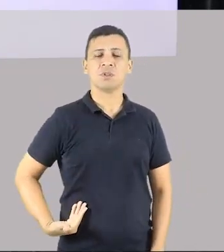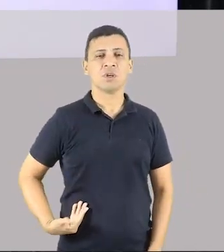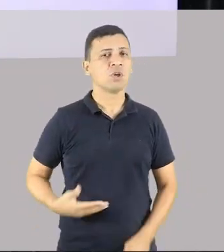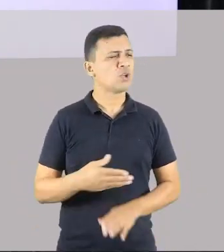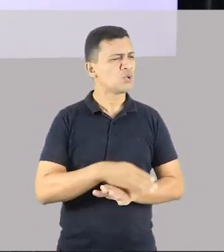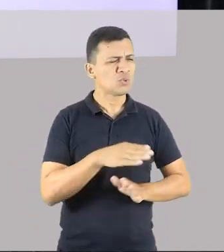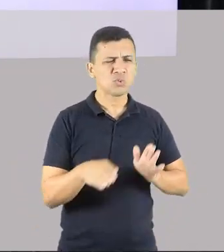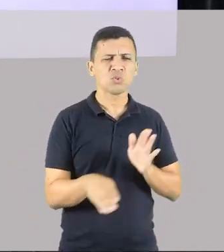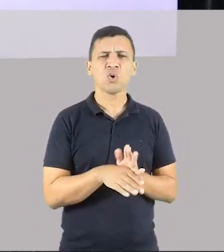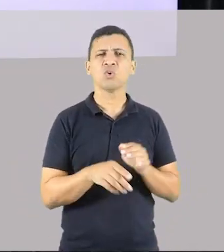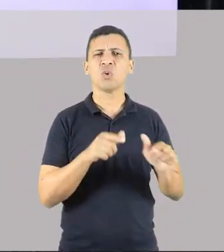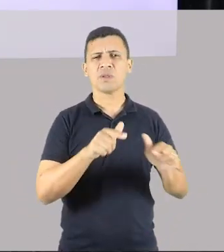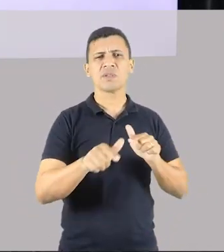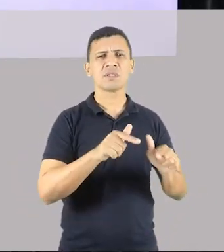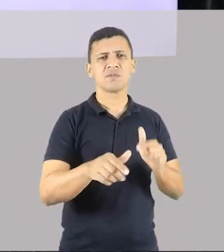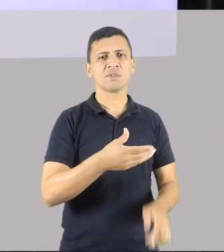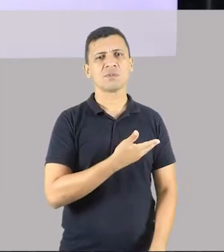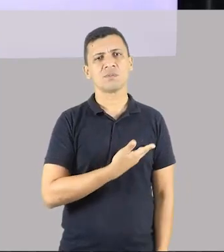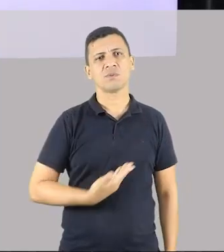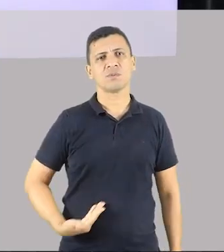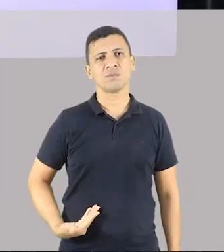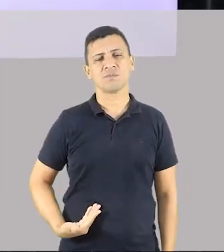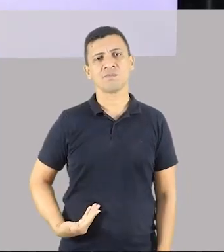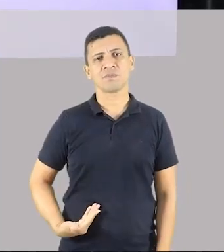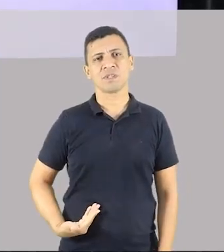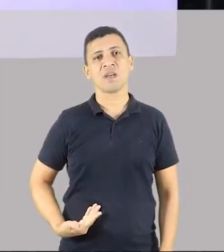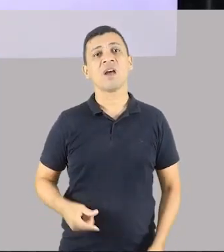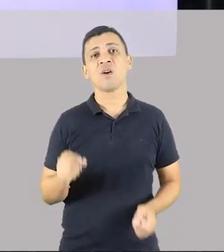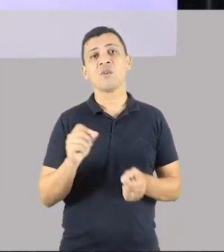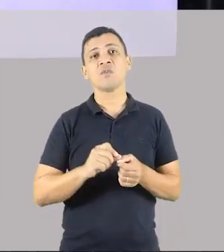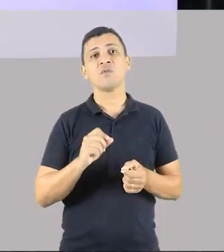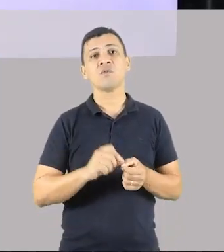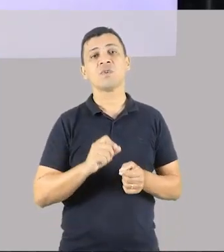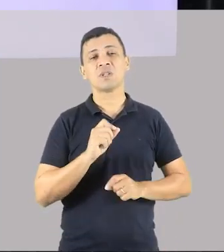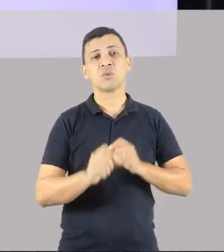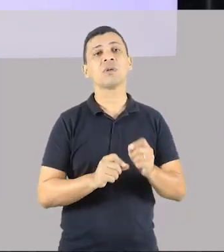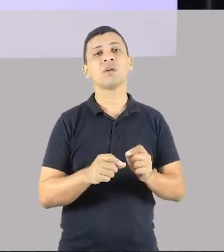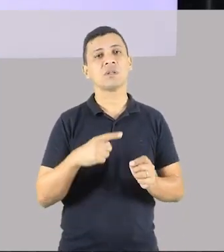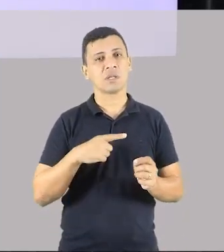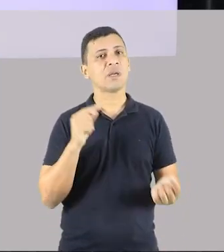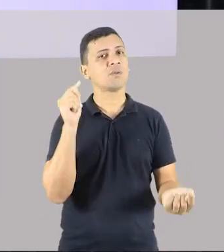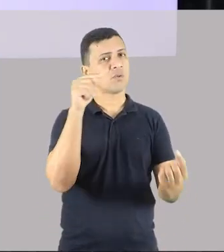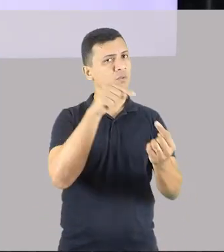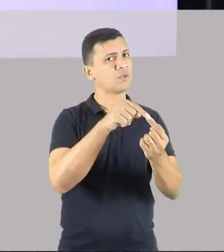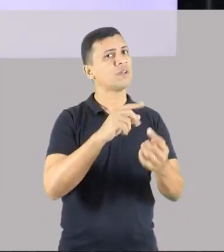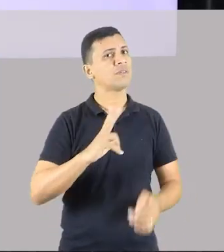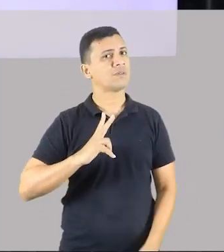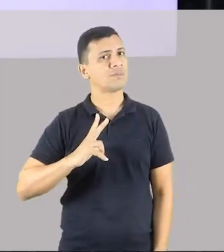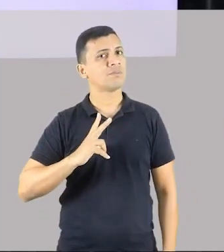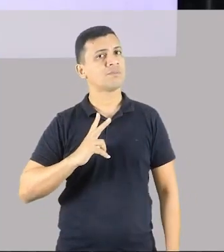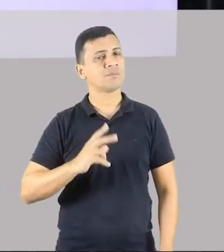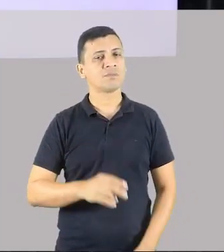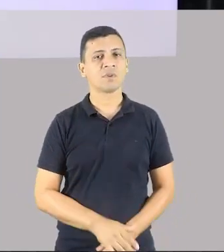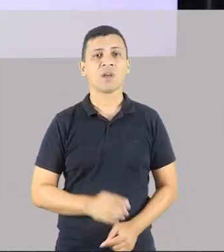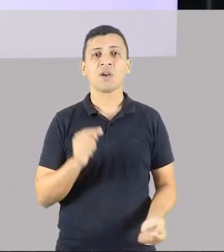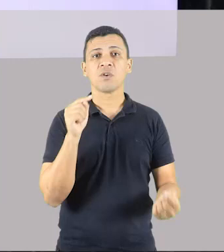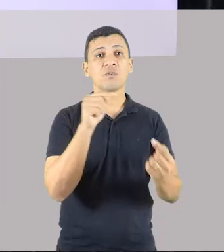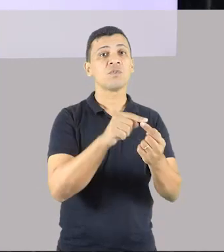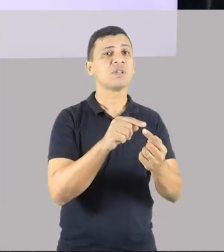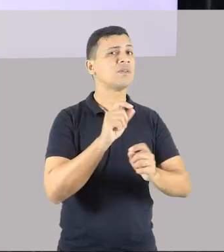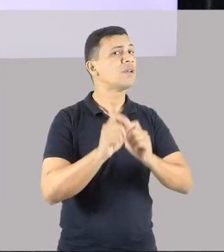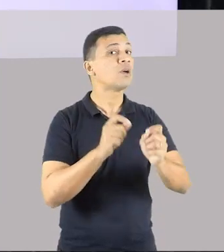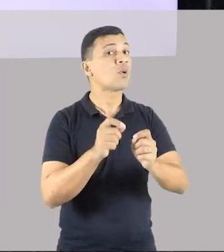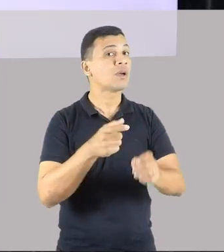todo serviço público será executado com uma finalidade específica, a finalidade do